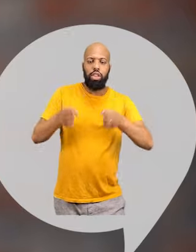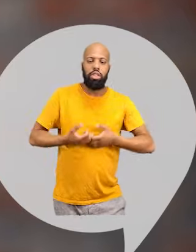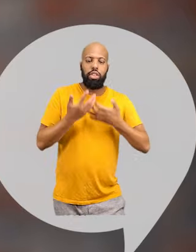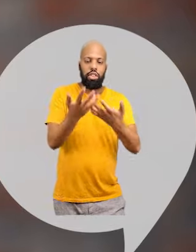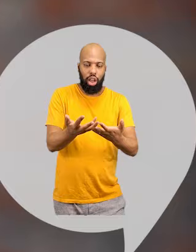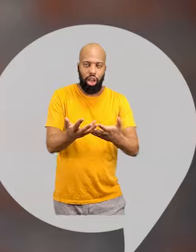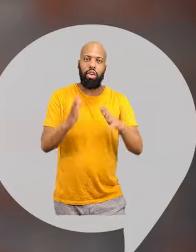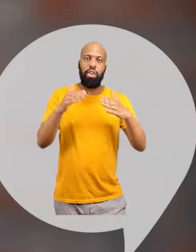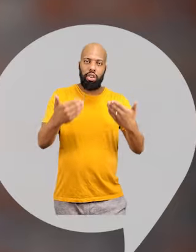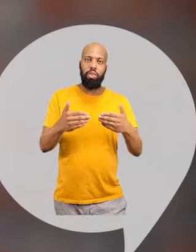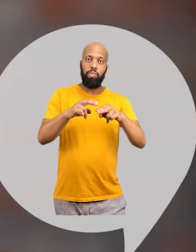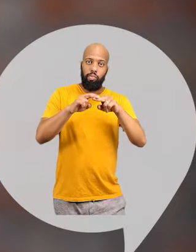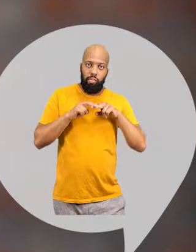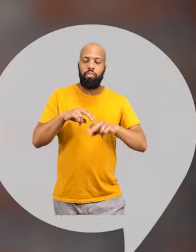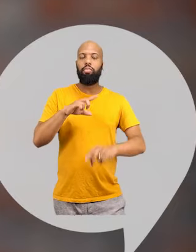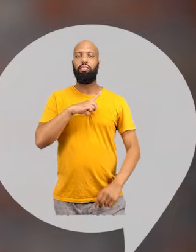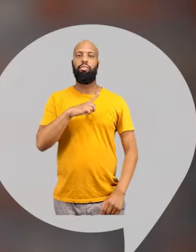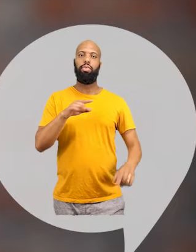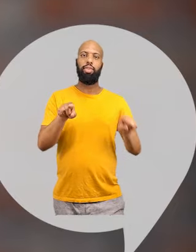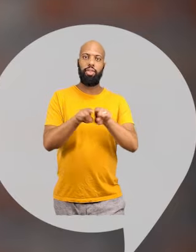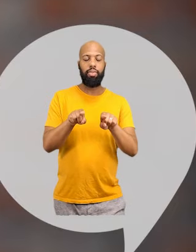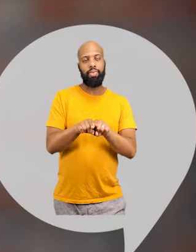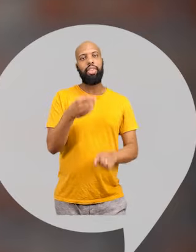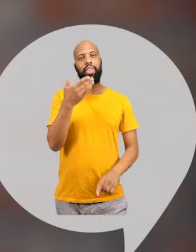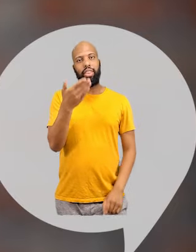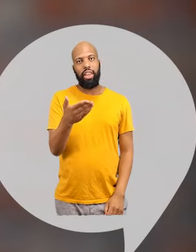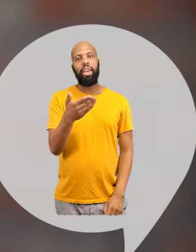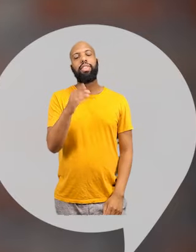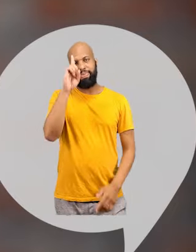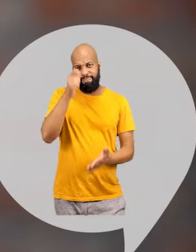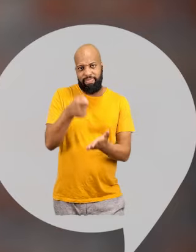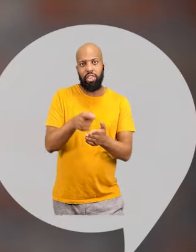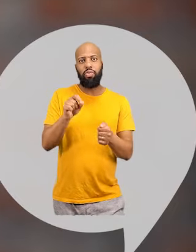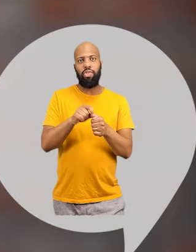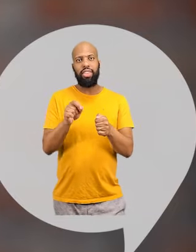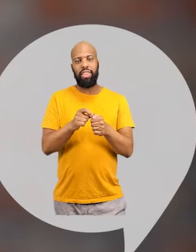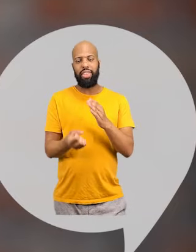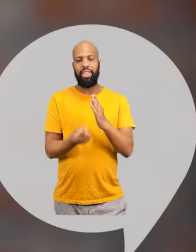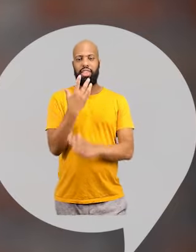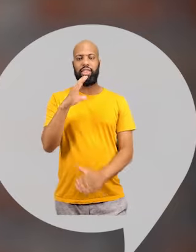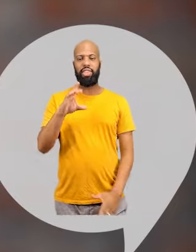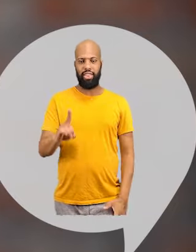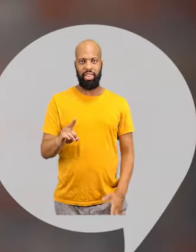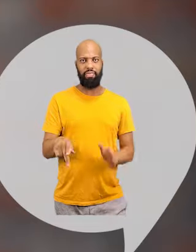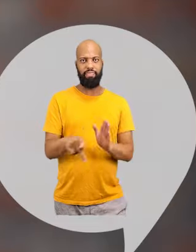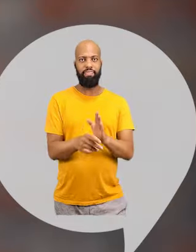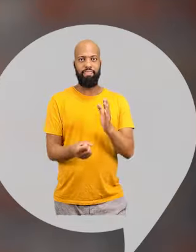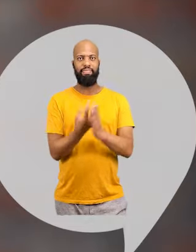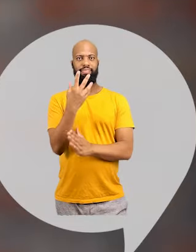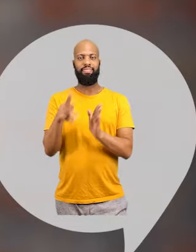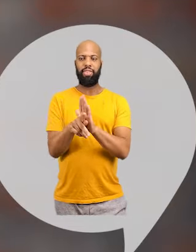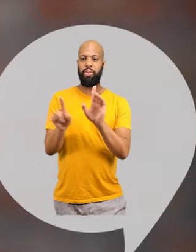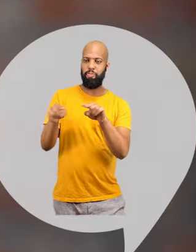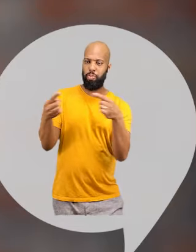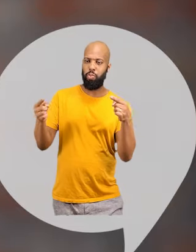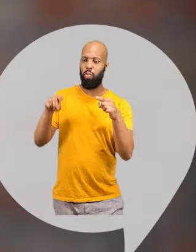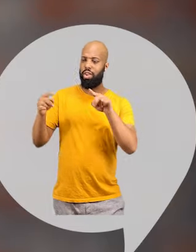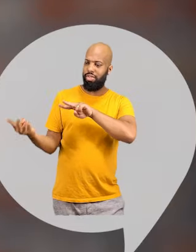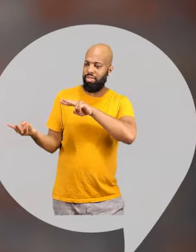que expressar isso então daí que surgiu essa essa iniciativa de fazer um disco de fazer um álbum é uma transição